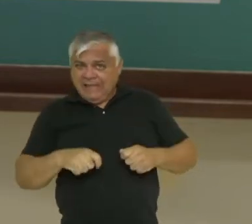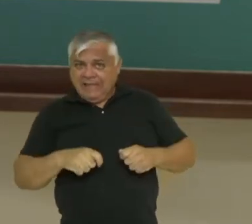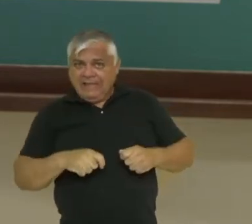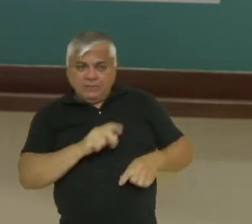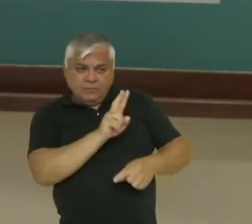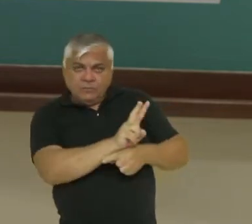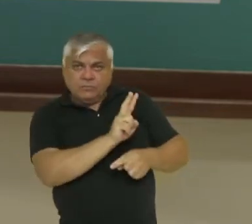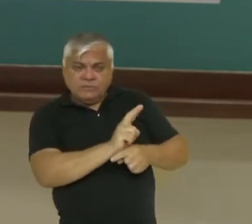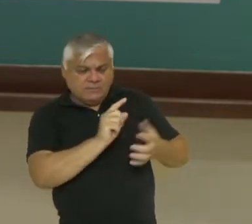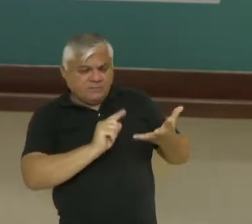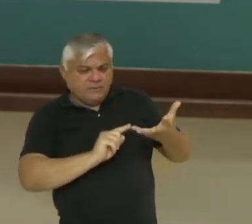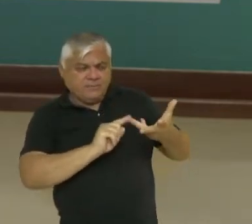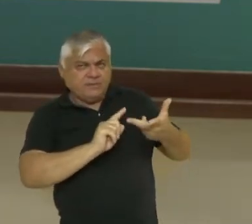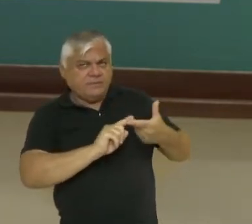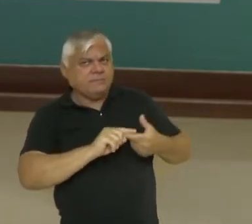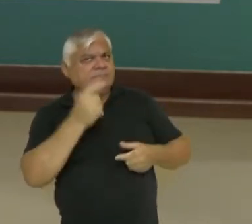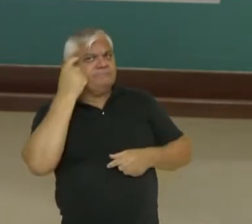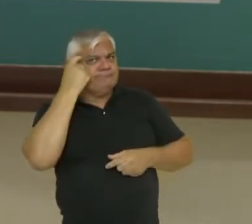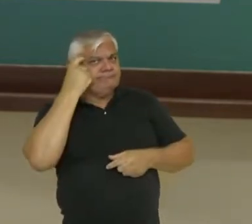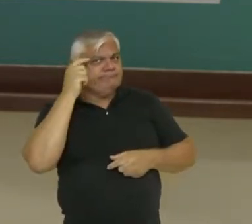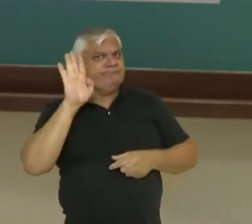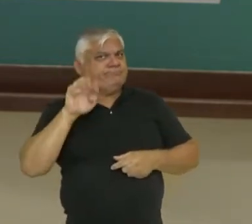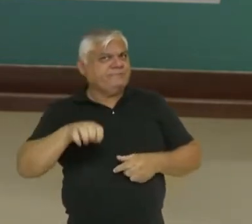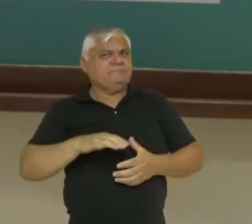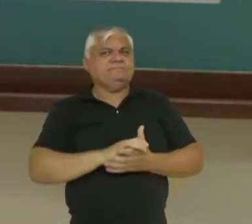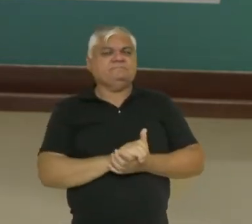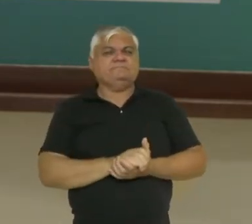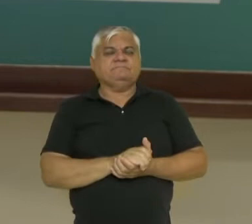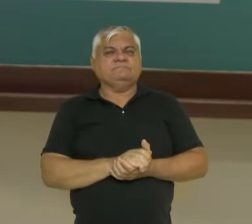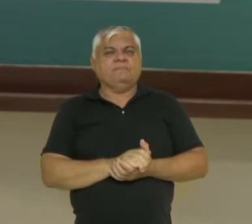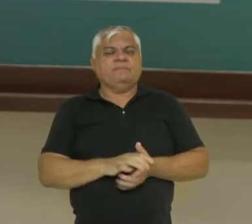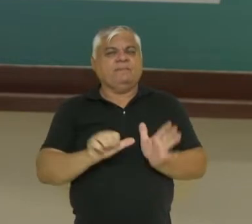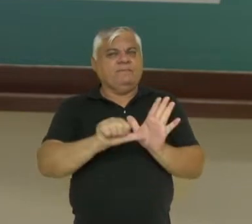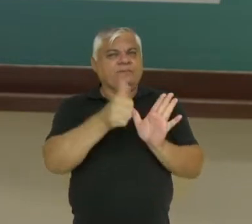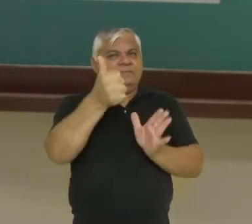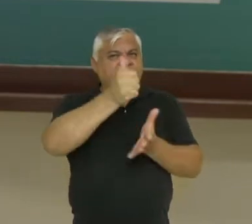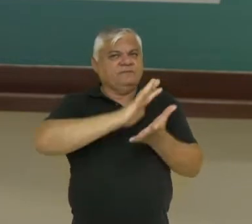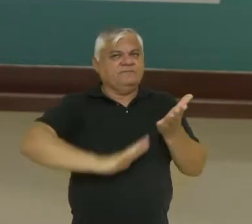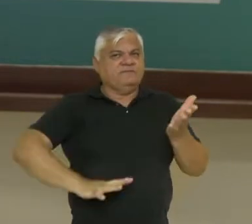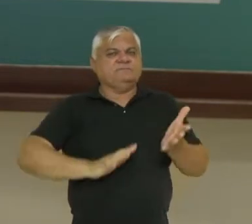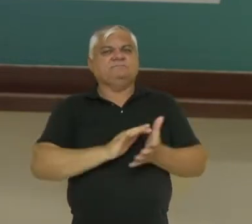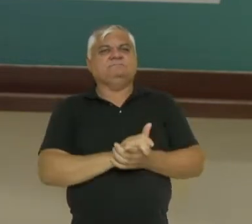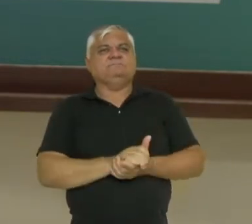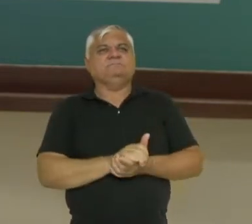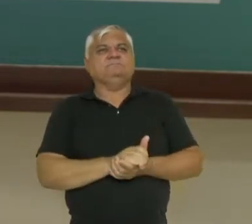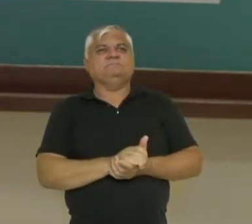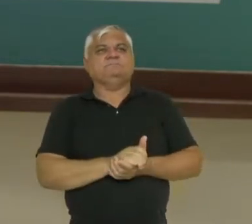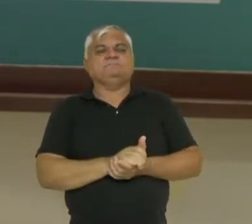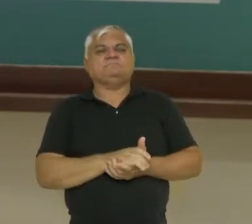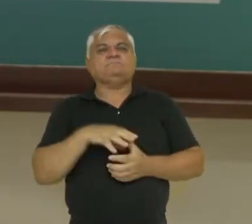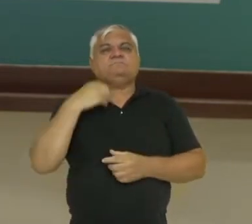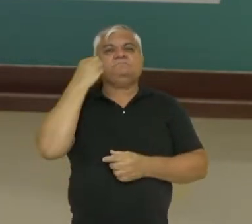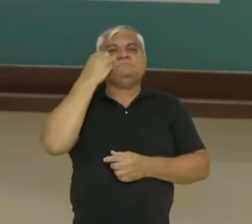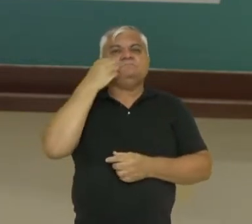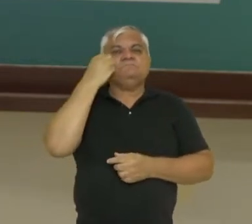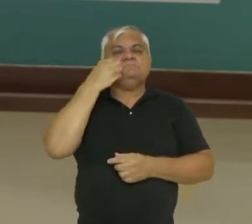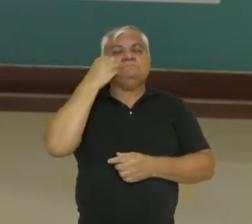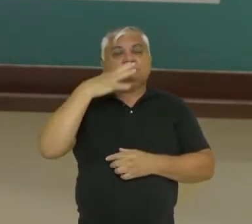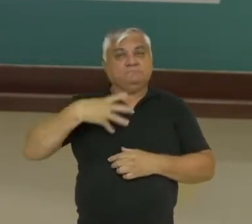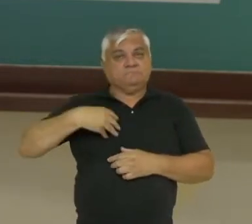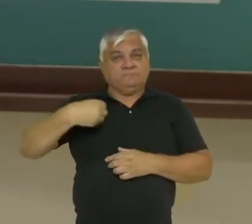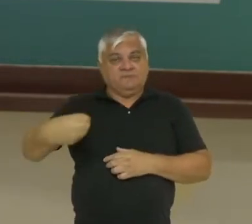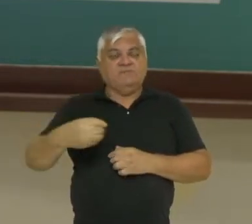tudo isso? Põe na ponta do lápis. Vamos à nossa primeira atividade. A experiência de ter um